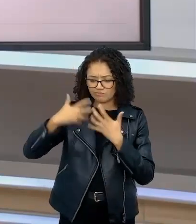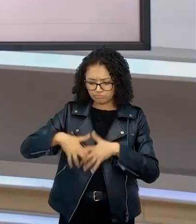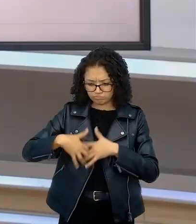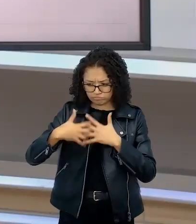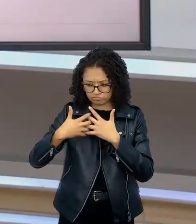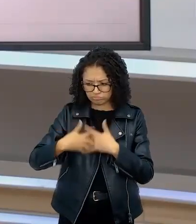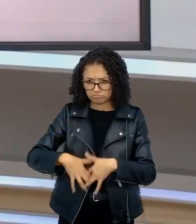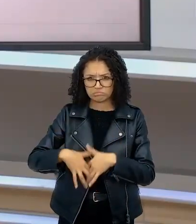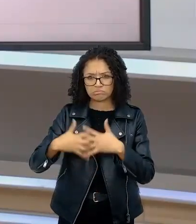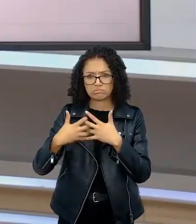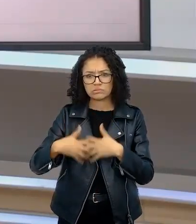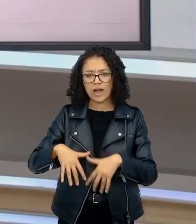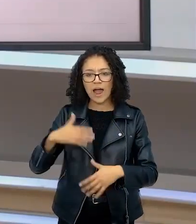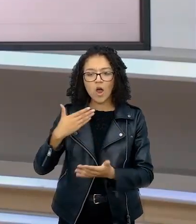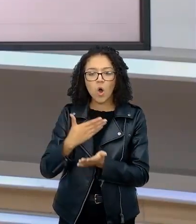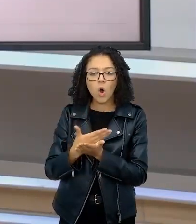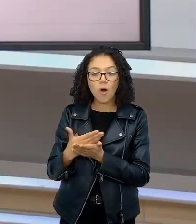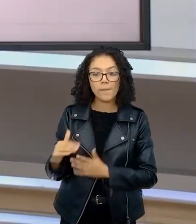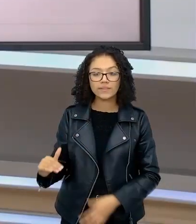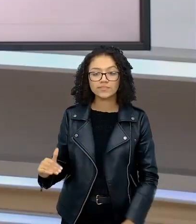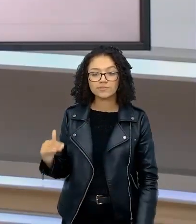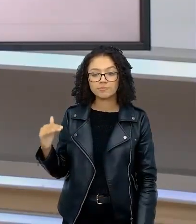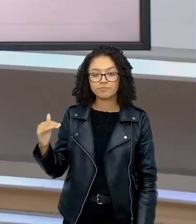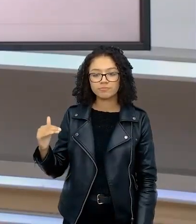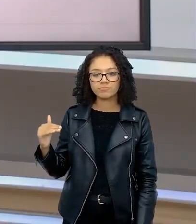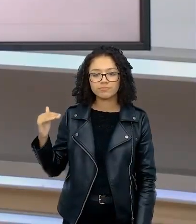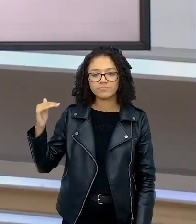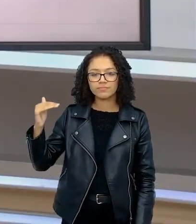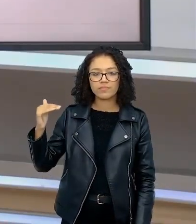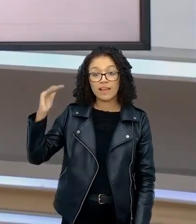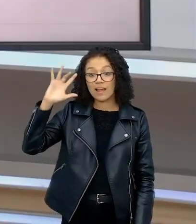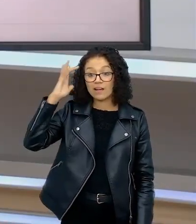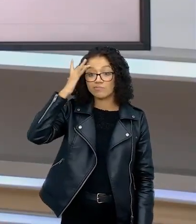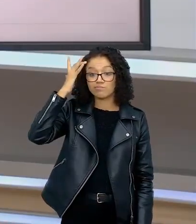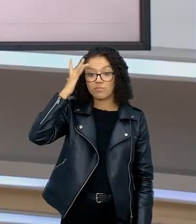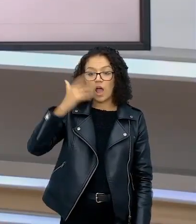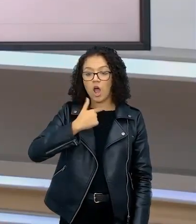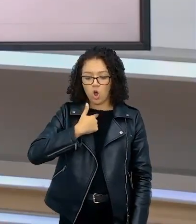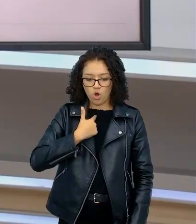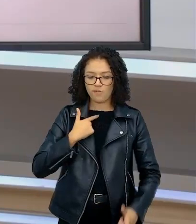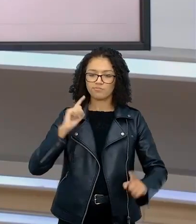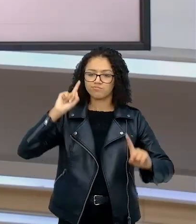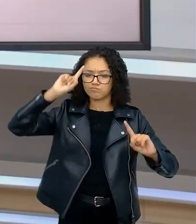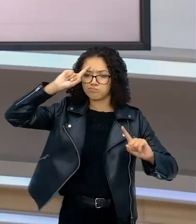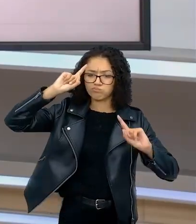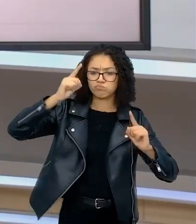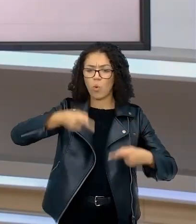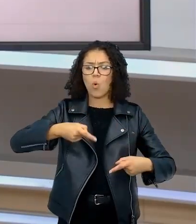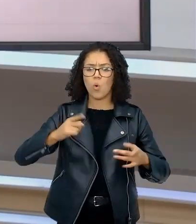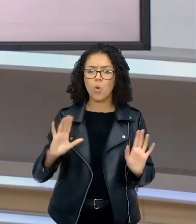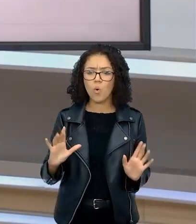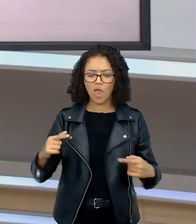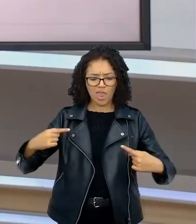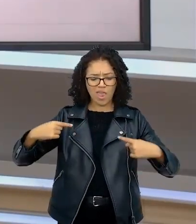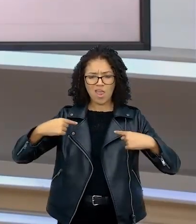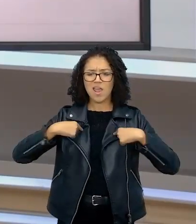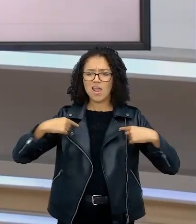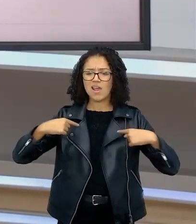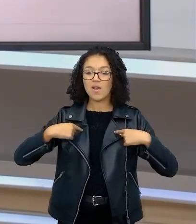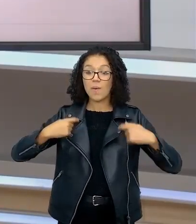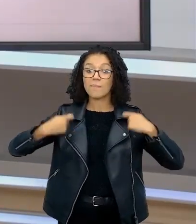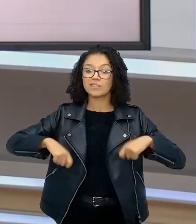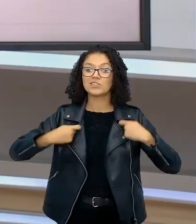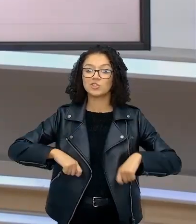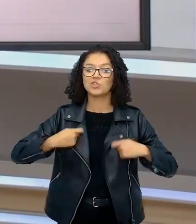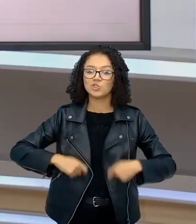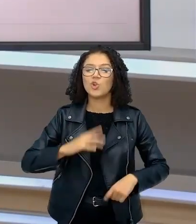formando o entendimento dele de que a mulher é inferior, de que ele tem que ser dominante e de que ele tem que ter os prazeres